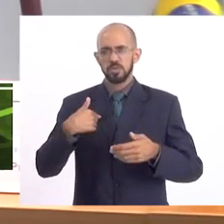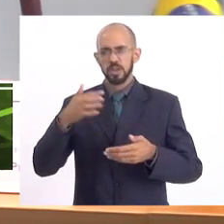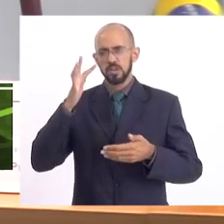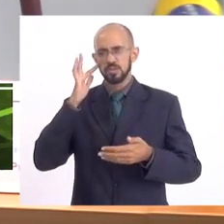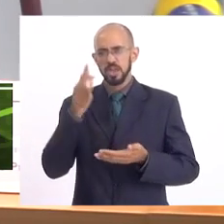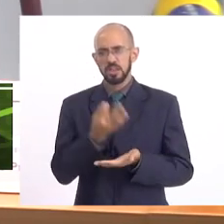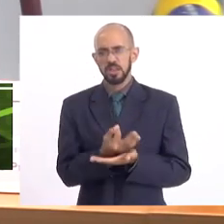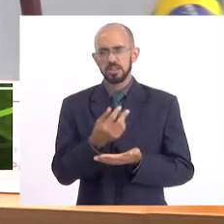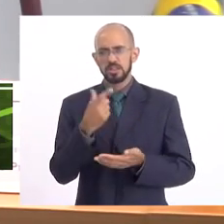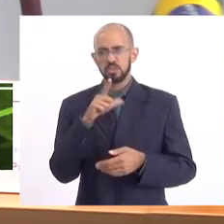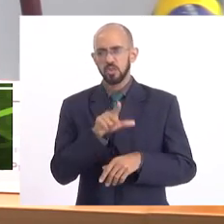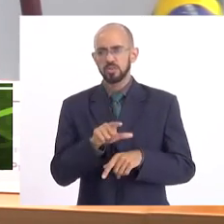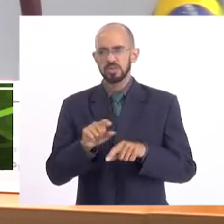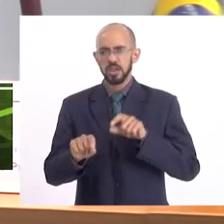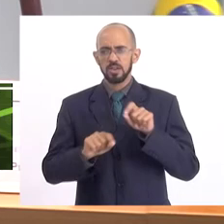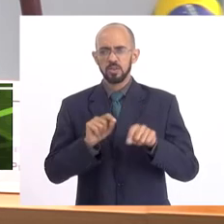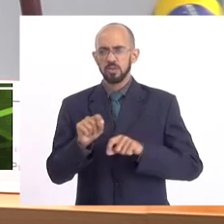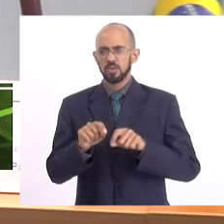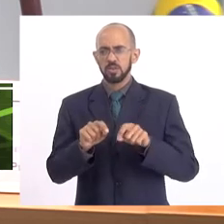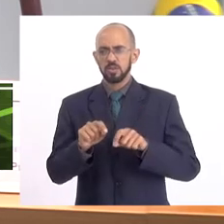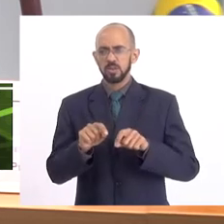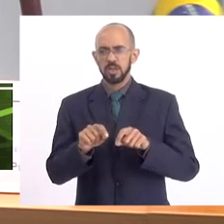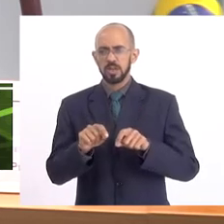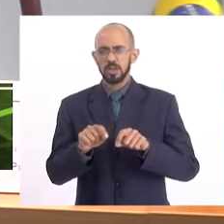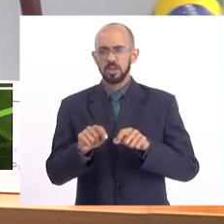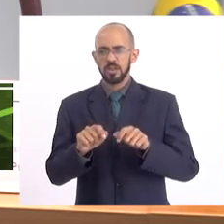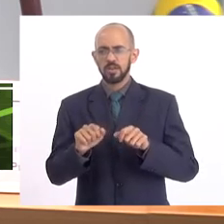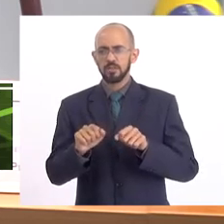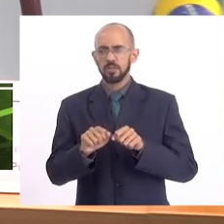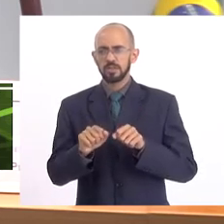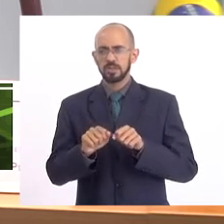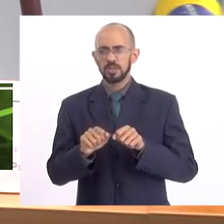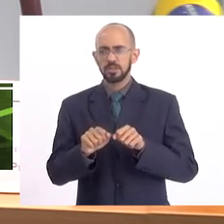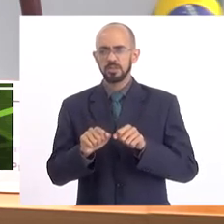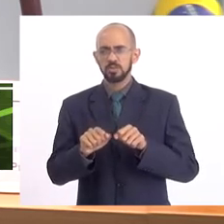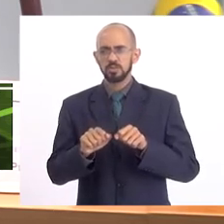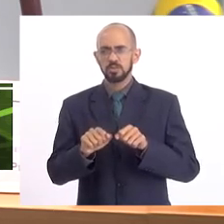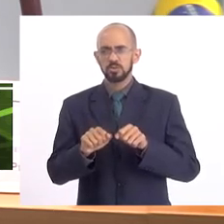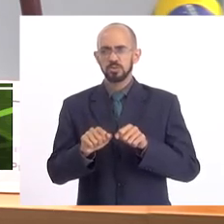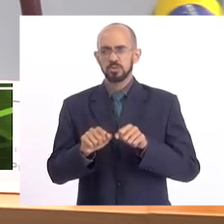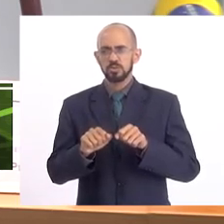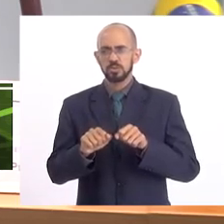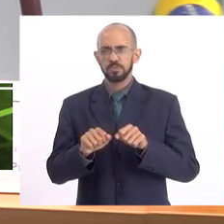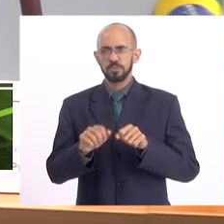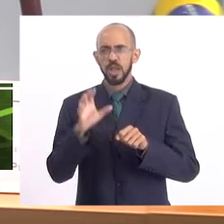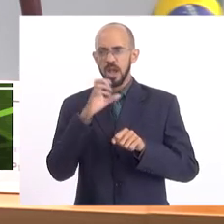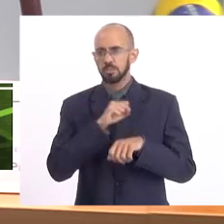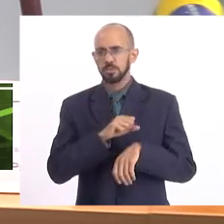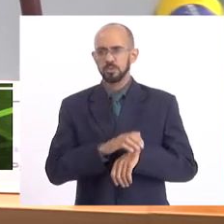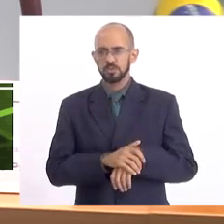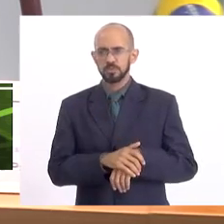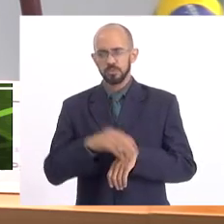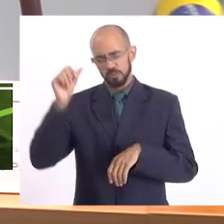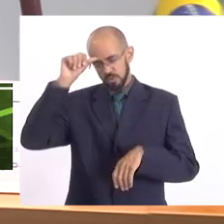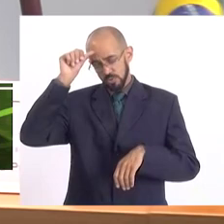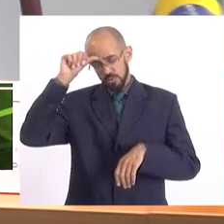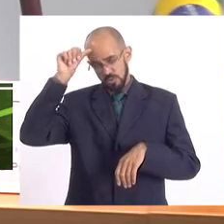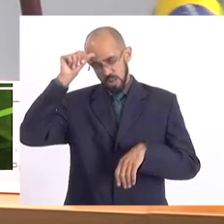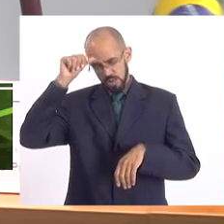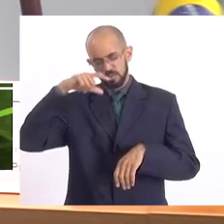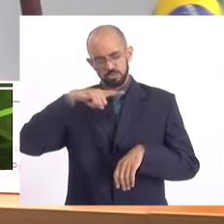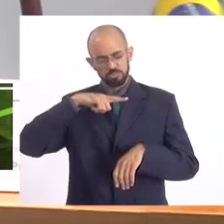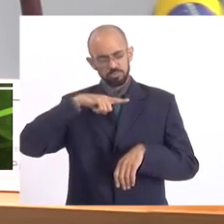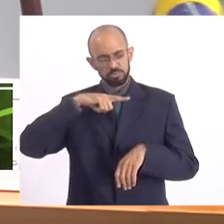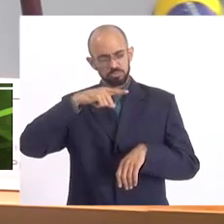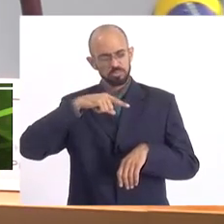gente consegue tirar isso de hoje para amanhã. O governador, de fato, está muito sensível muito na questão sensível. Do público. Eles sabem disso.